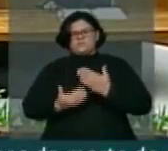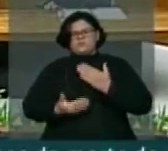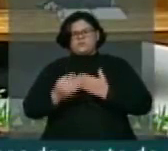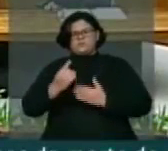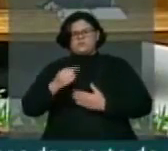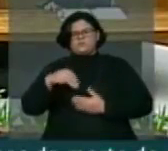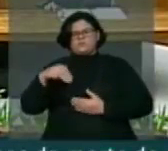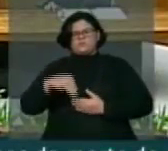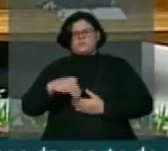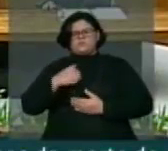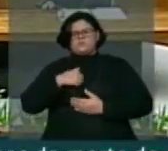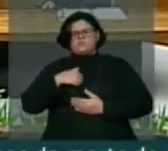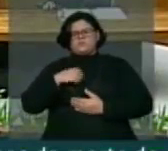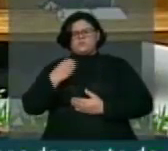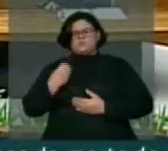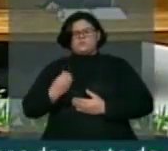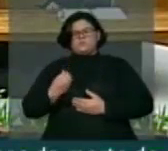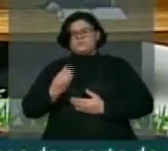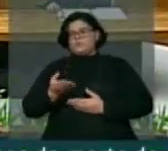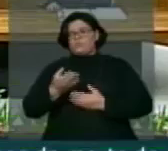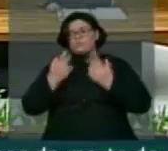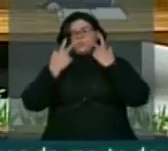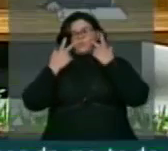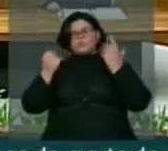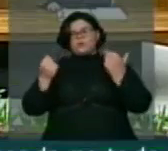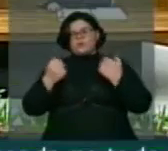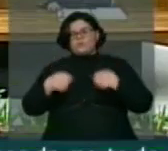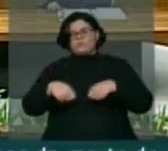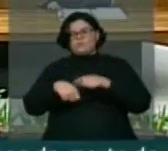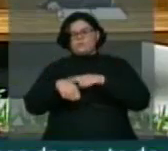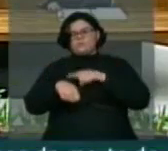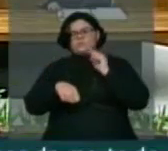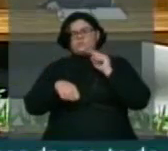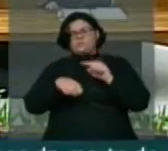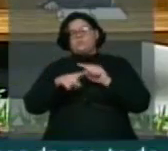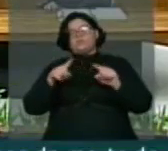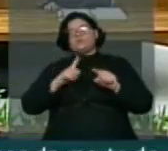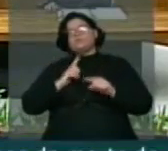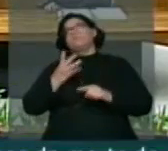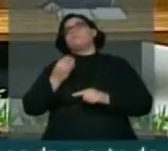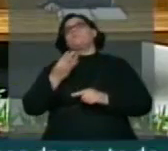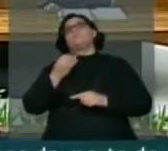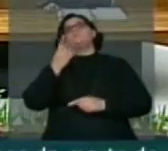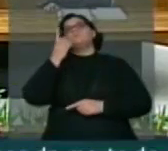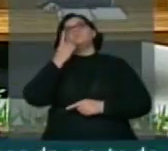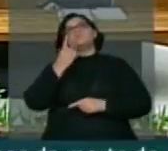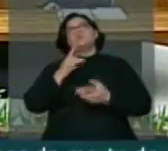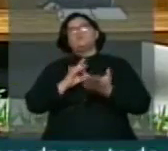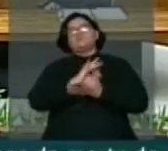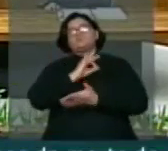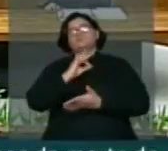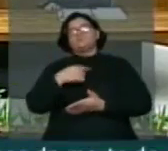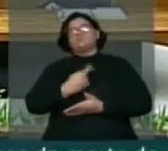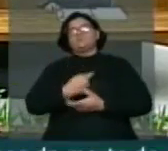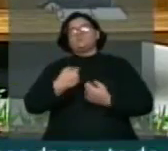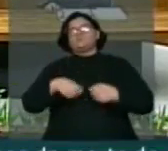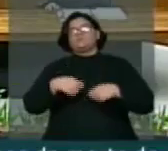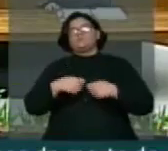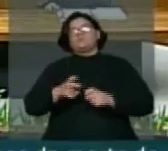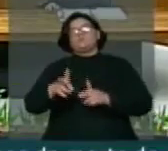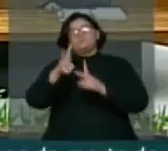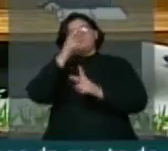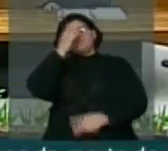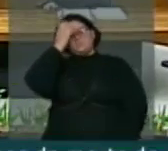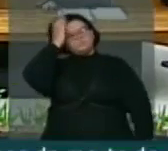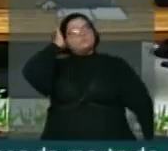vamos conceder o tempo que for necessário. Agora, nós temos um grande número de parlamentares inscritos e que a gente precisa proceder à ordem. E o líder